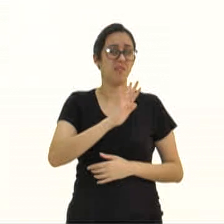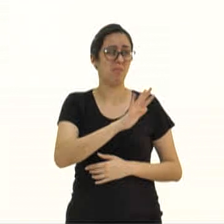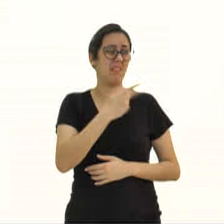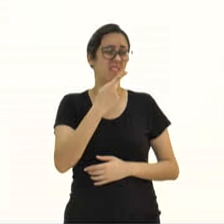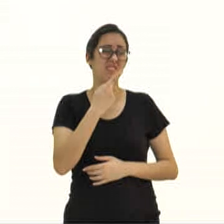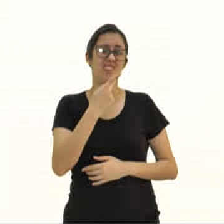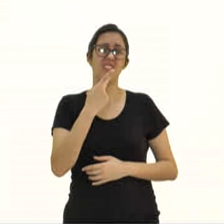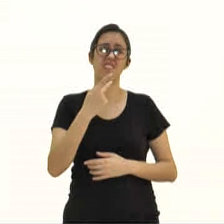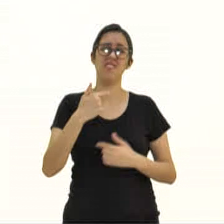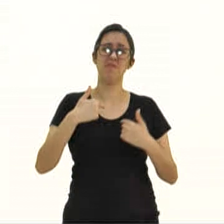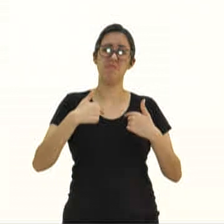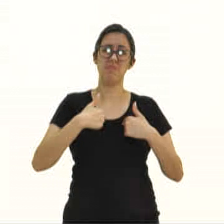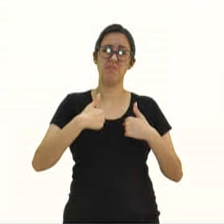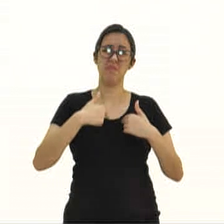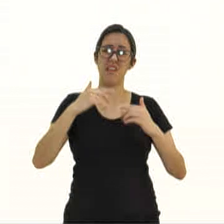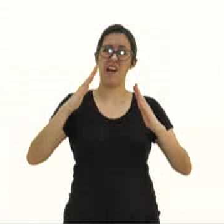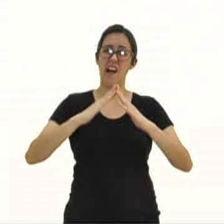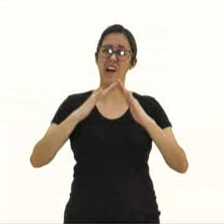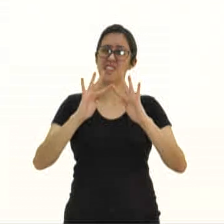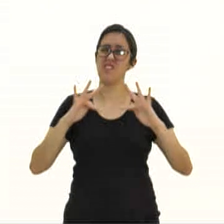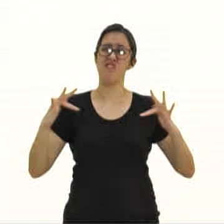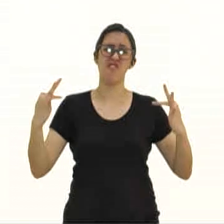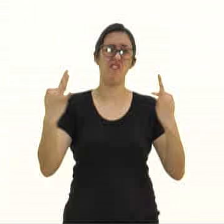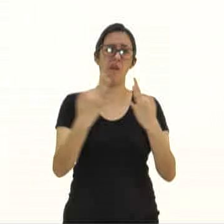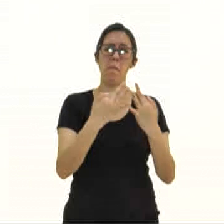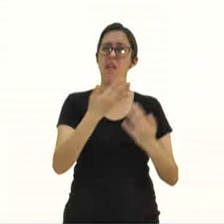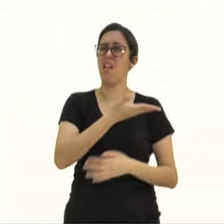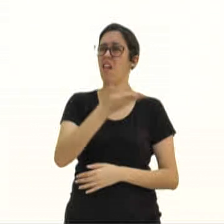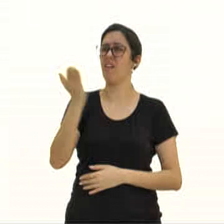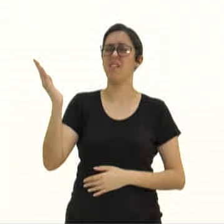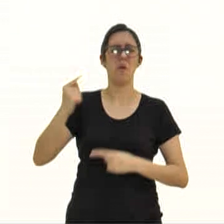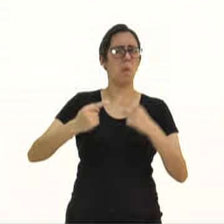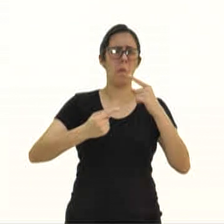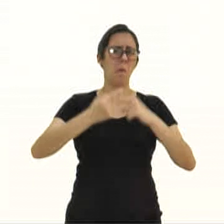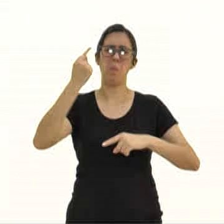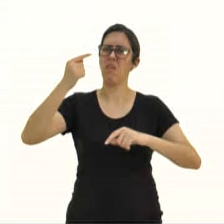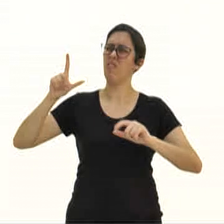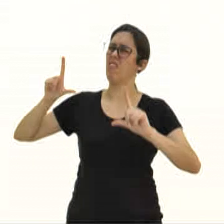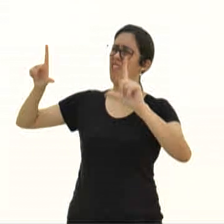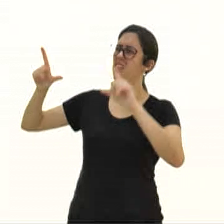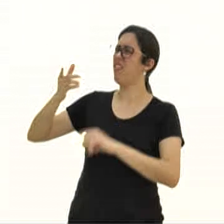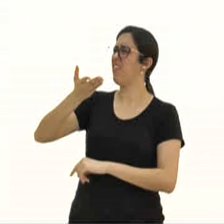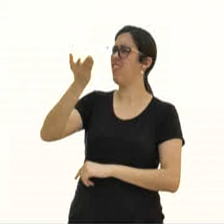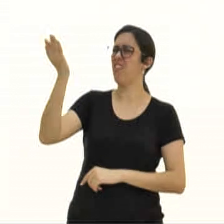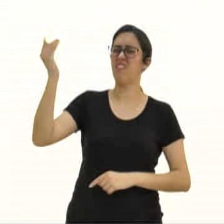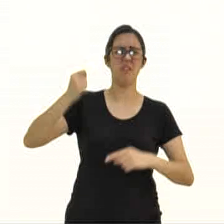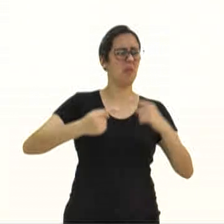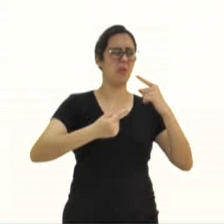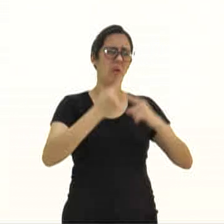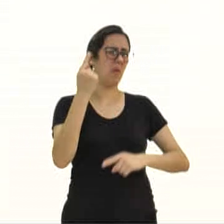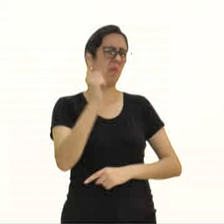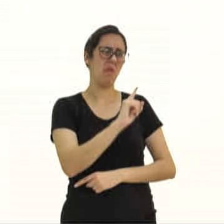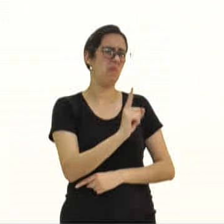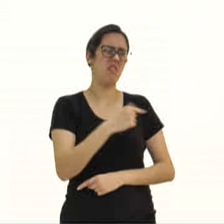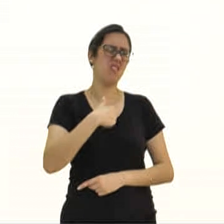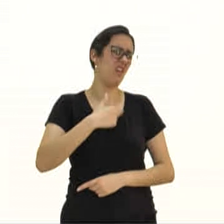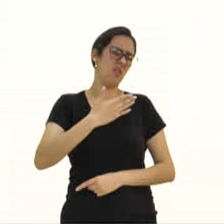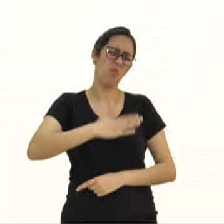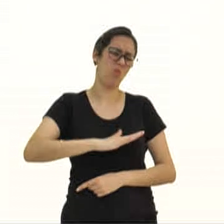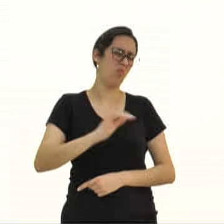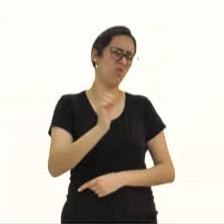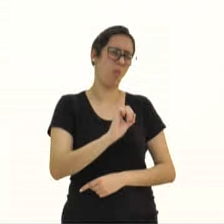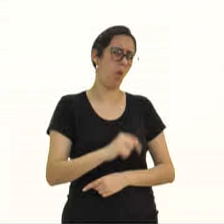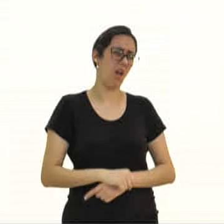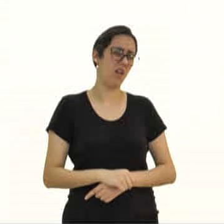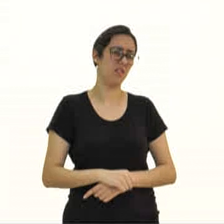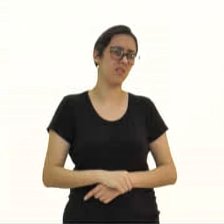que eu penso. Mas eu penso muita coisa assim esquisita. Seja o que for, não gosto dos quadros. Eu tenho uma Nossa